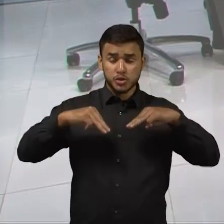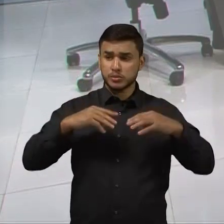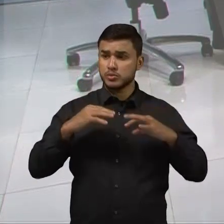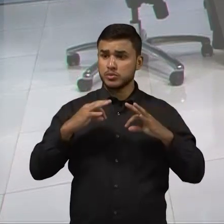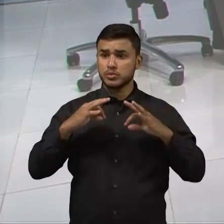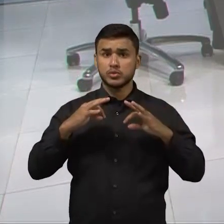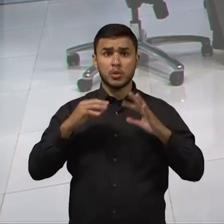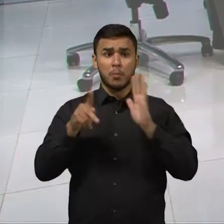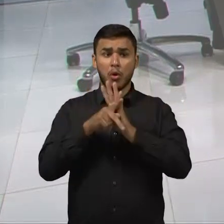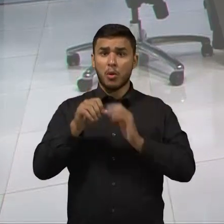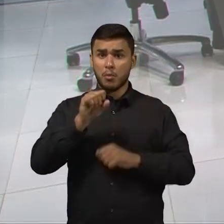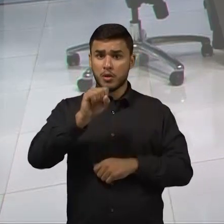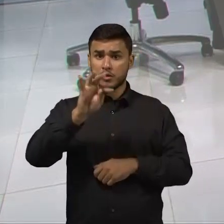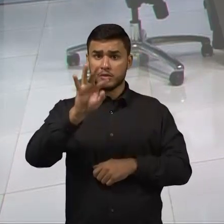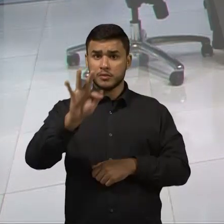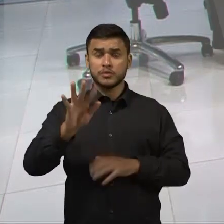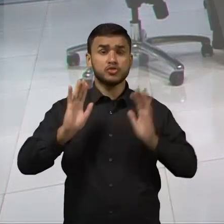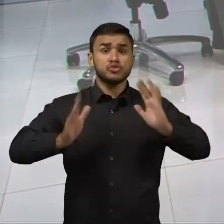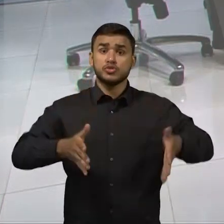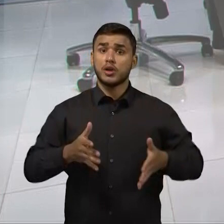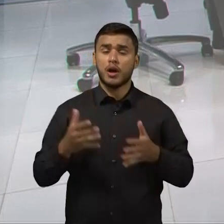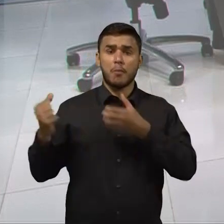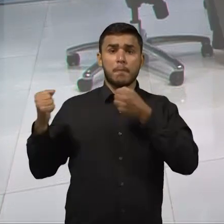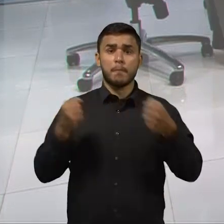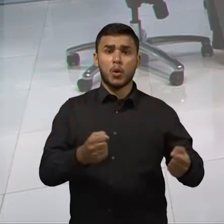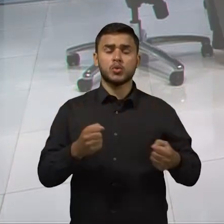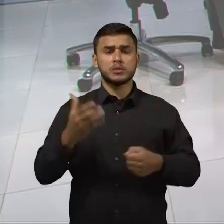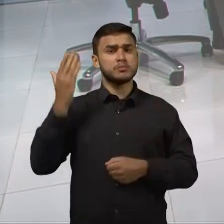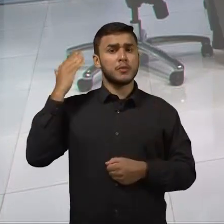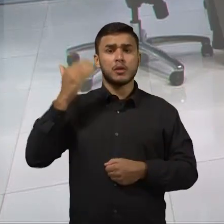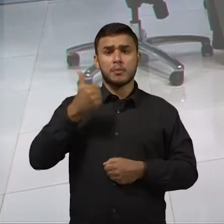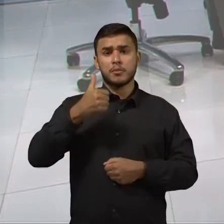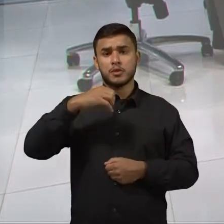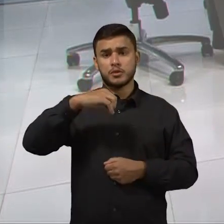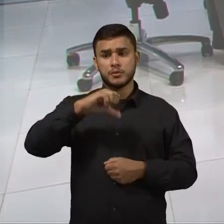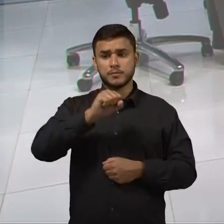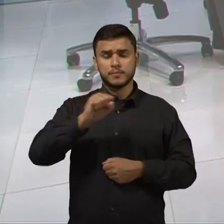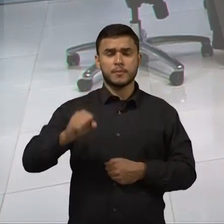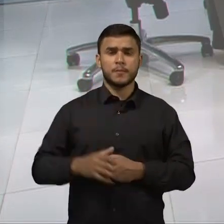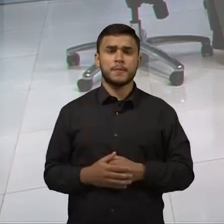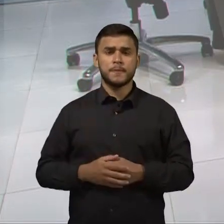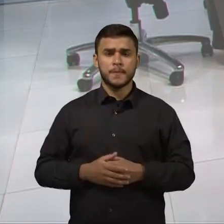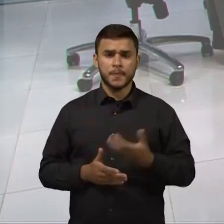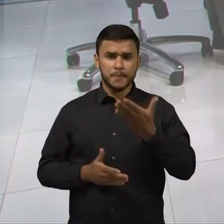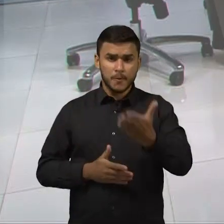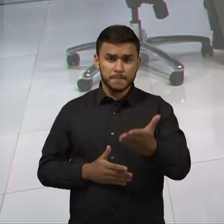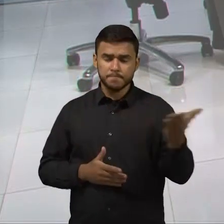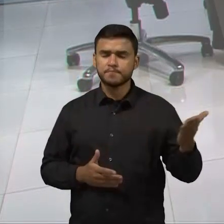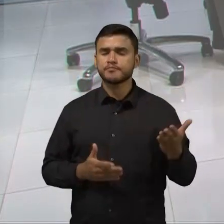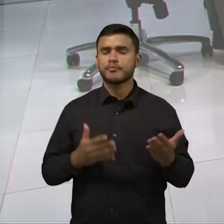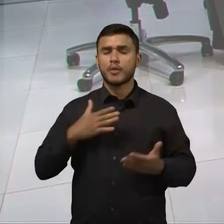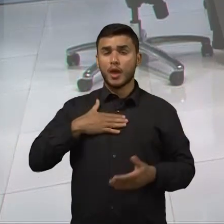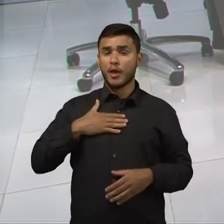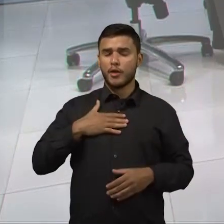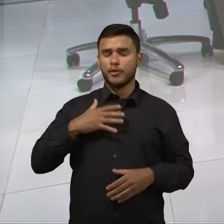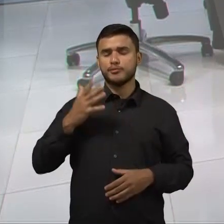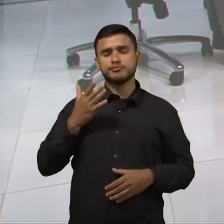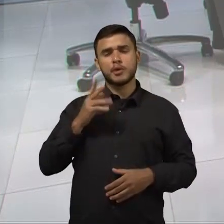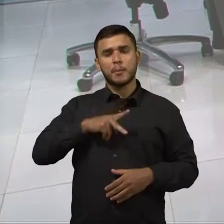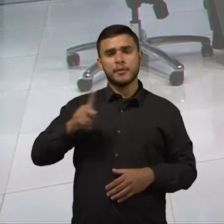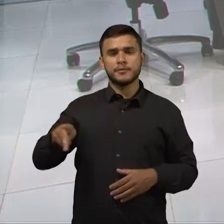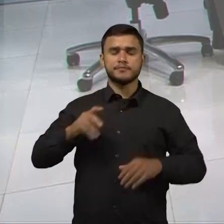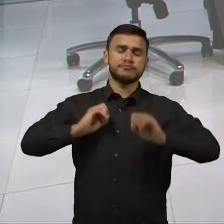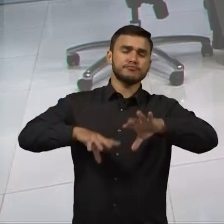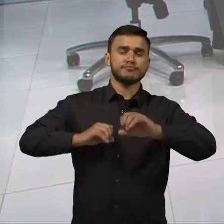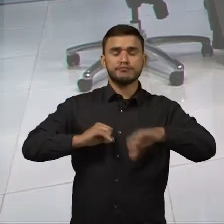Poder Constituinte. Eu costumo dizer, às vezes, quando eu estou dando aula para os meus alunos, eu digo, nós não achamos nada. Nós não achamos nem grande, nem pequeno,